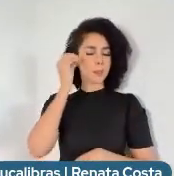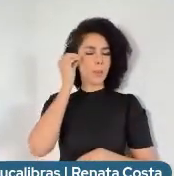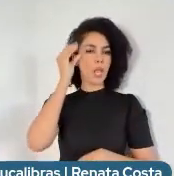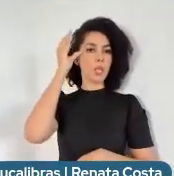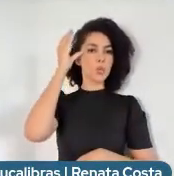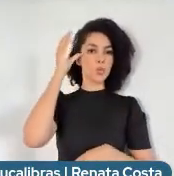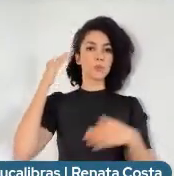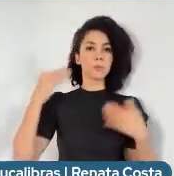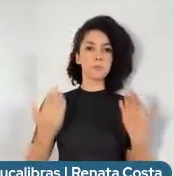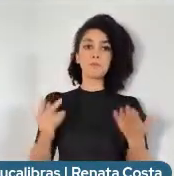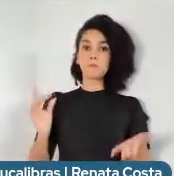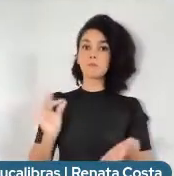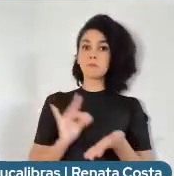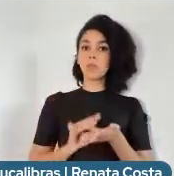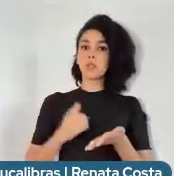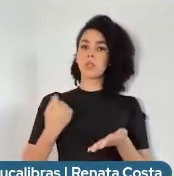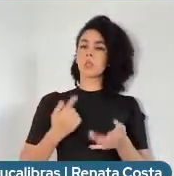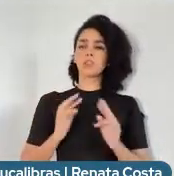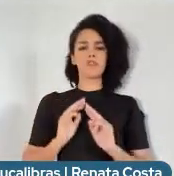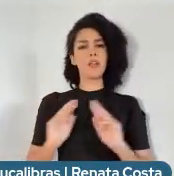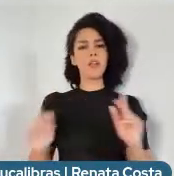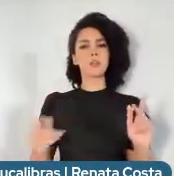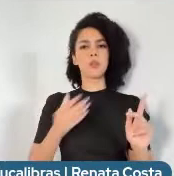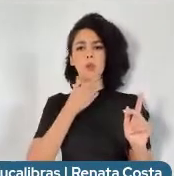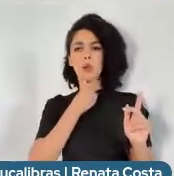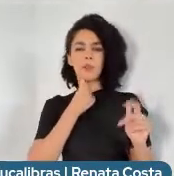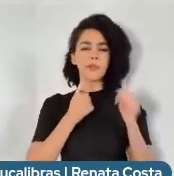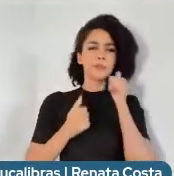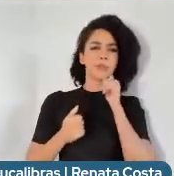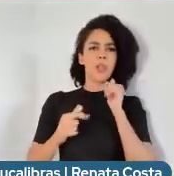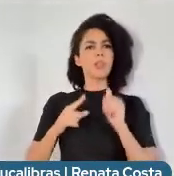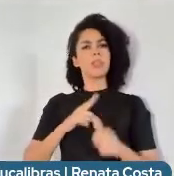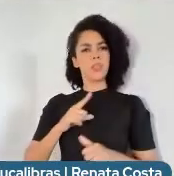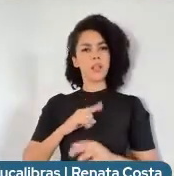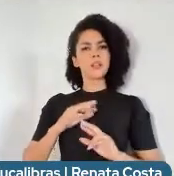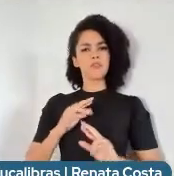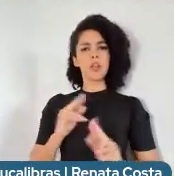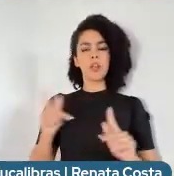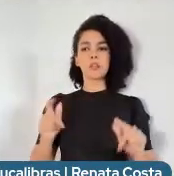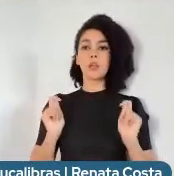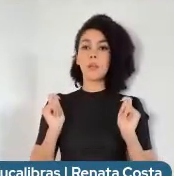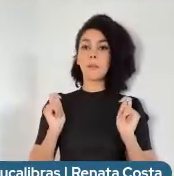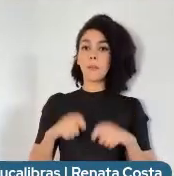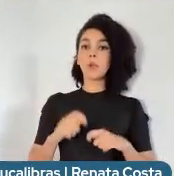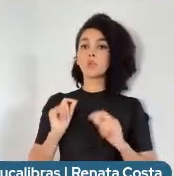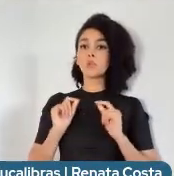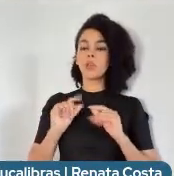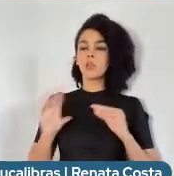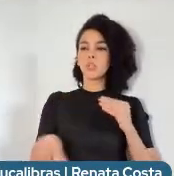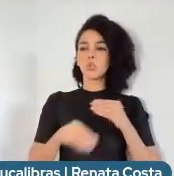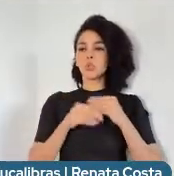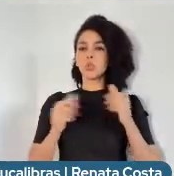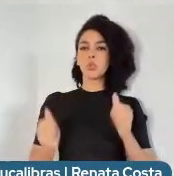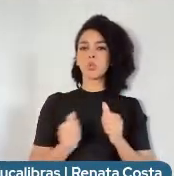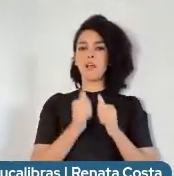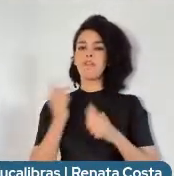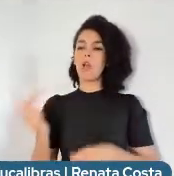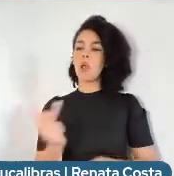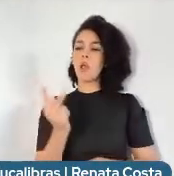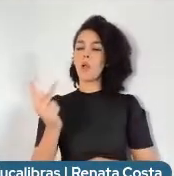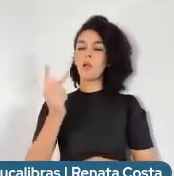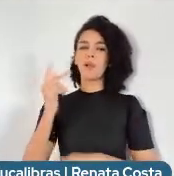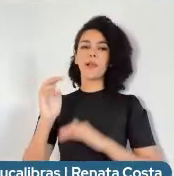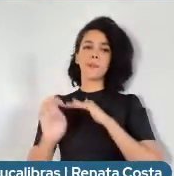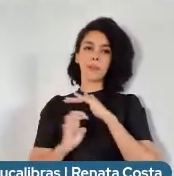de fato, nós somos seres diferentes, homens e mulheres. Nós temos diferenças e a gente pode agregar muito também valor a uma empresa, a um